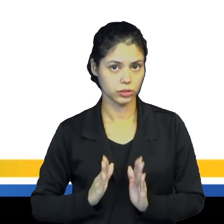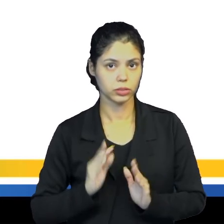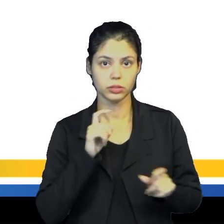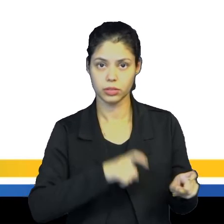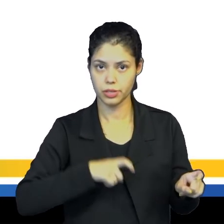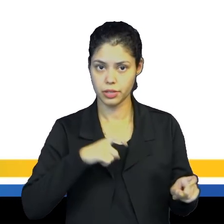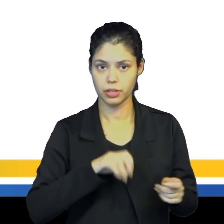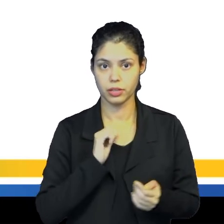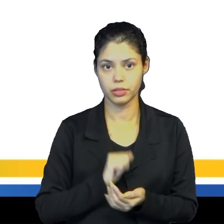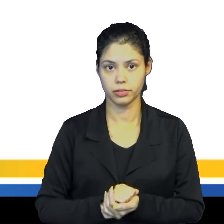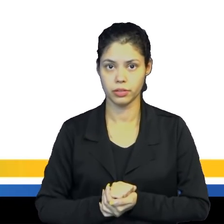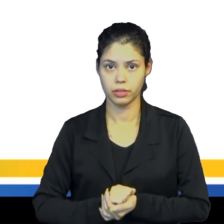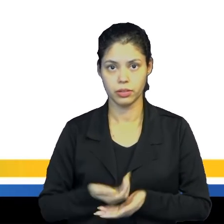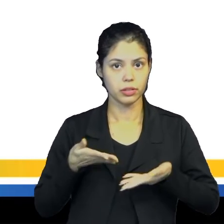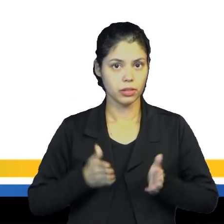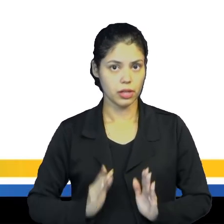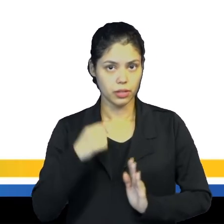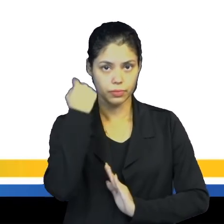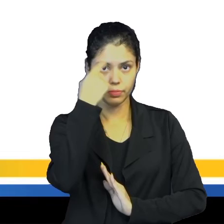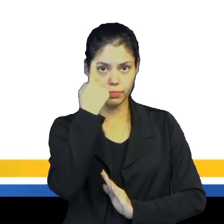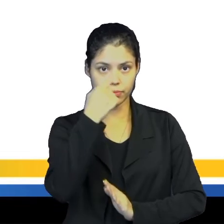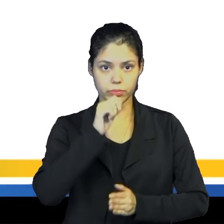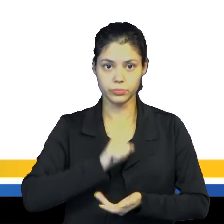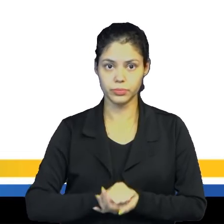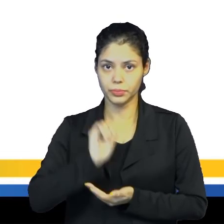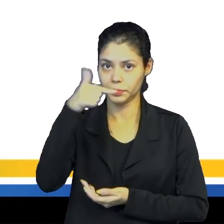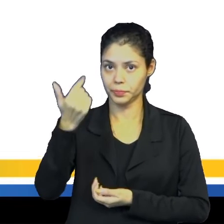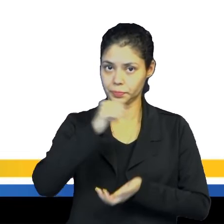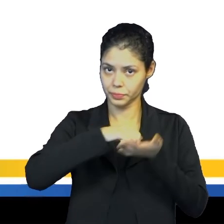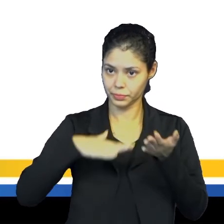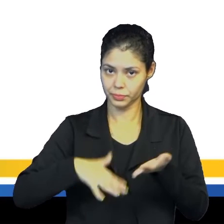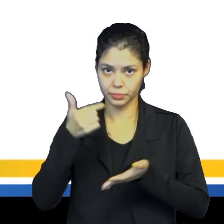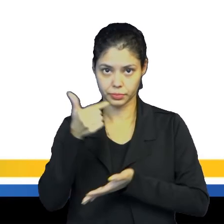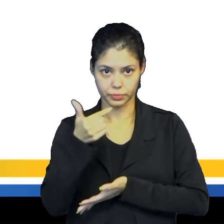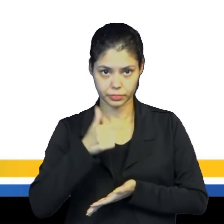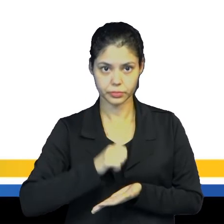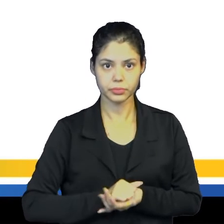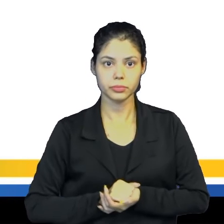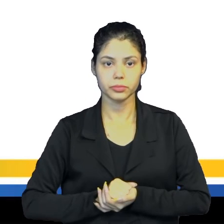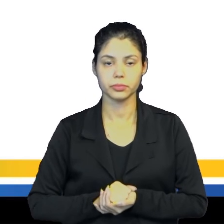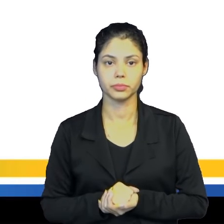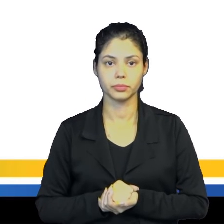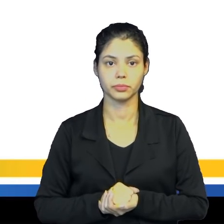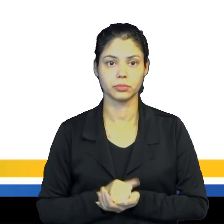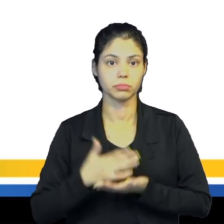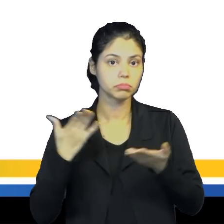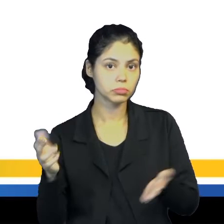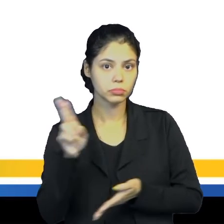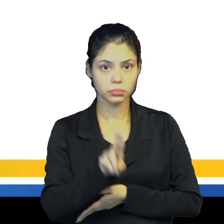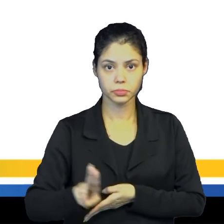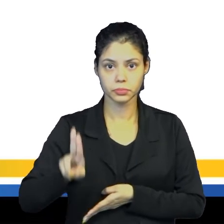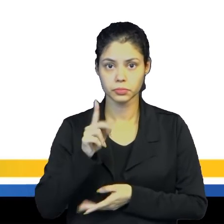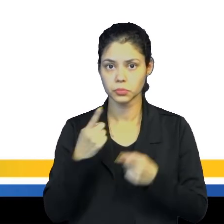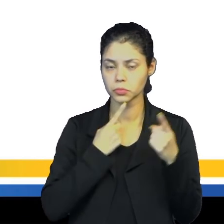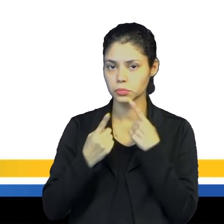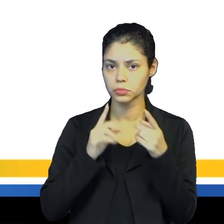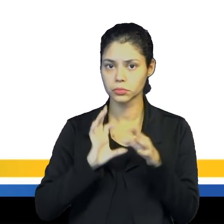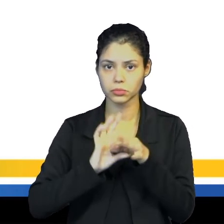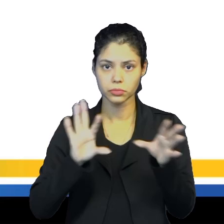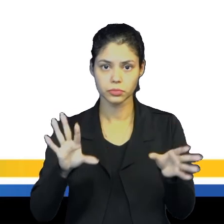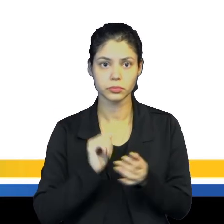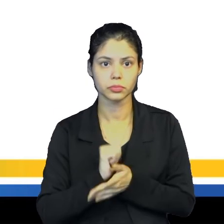os chapetones, né, nascidos na Espanha. Vamos lá, mais uma questão. Apesar de utilizarem um discurso